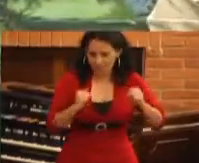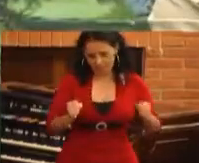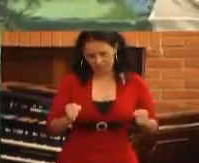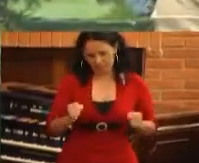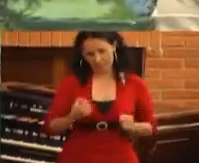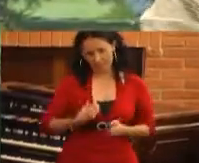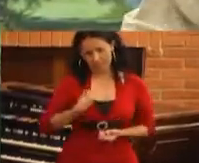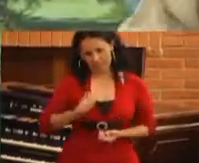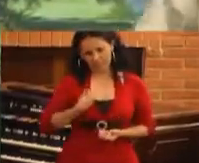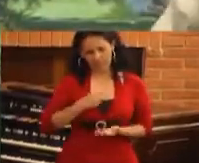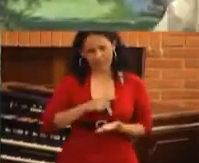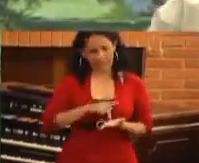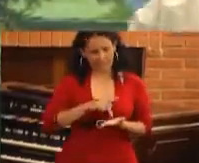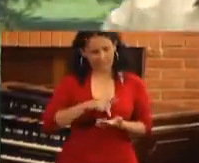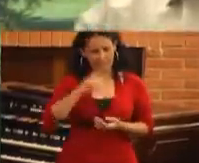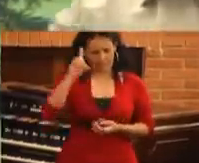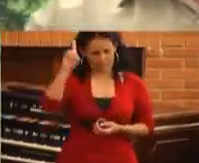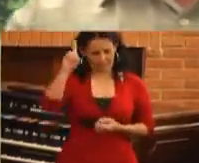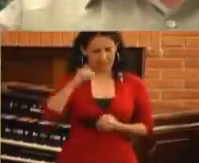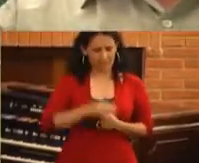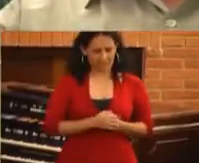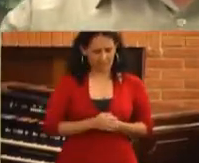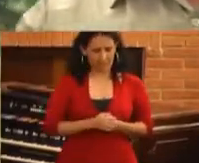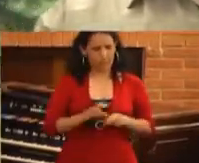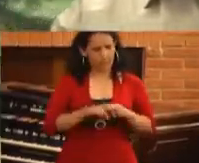a realidade de Deus.